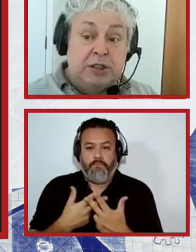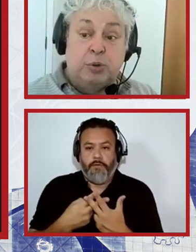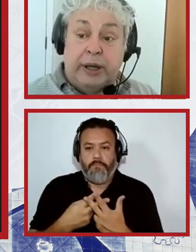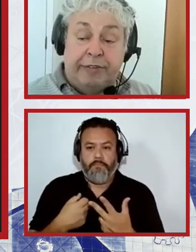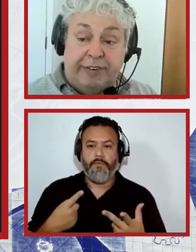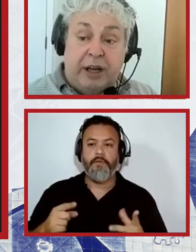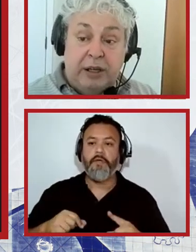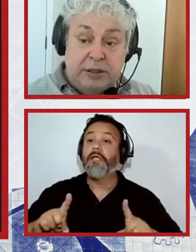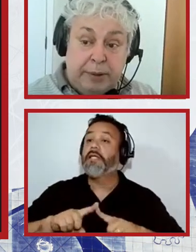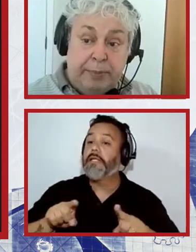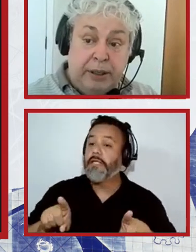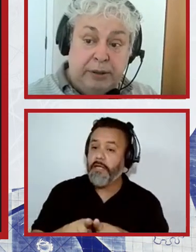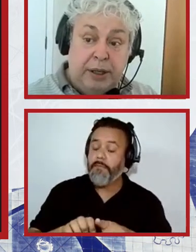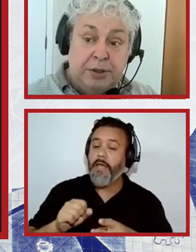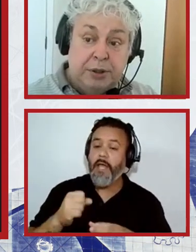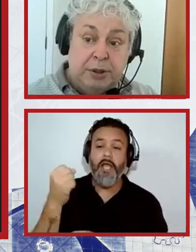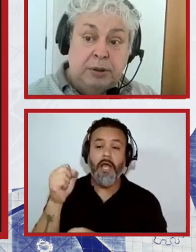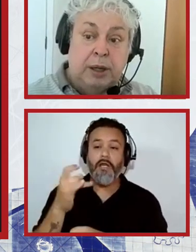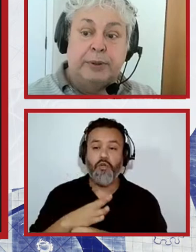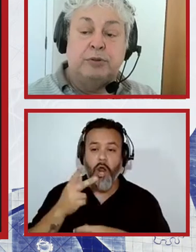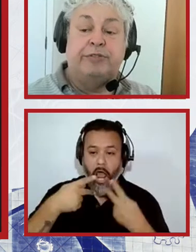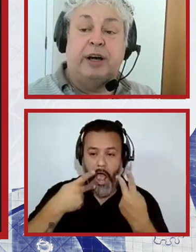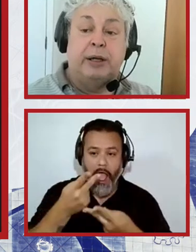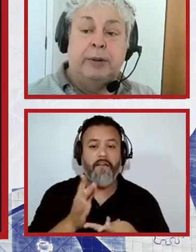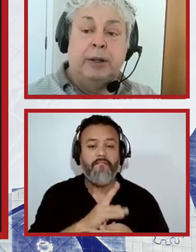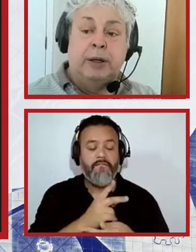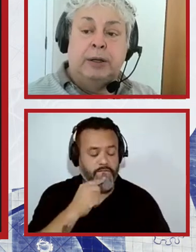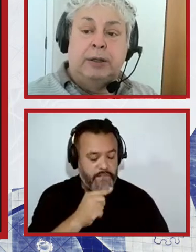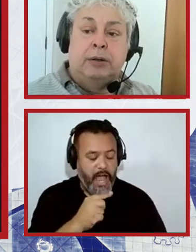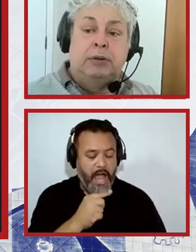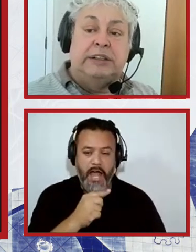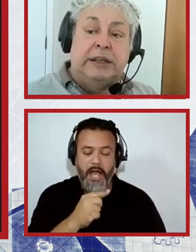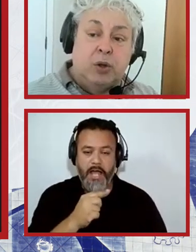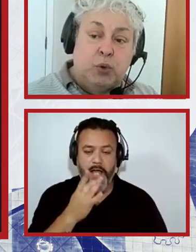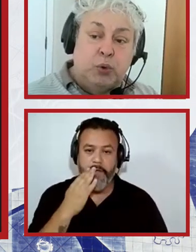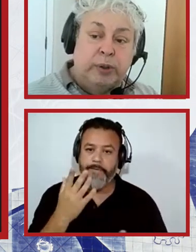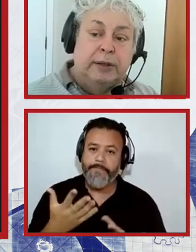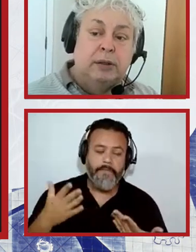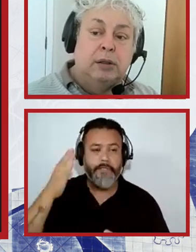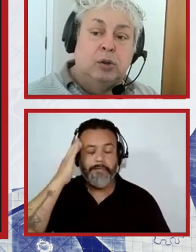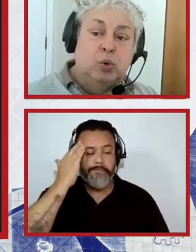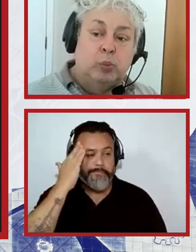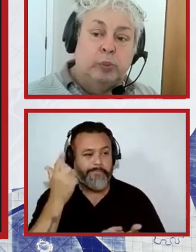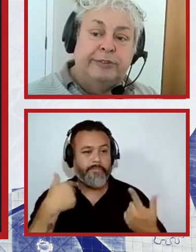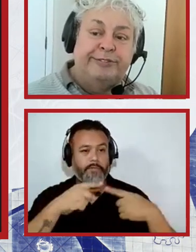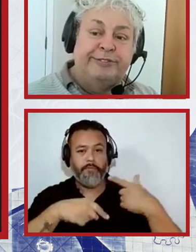dificuldade de articular a fala e ser bem entendido, a pessoa fala